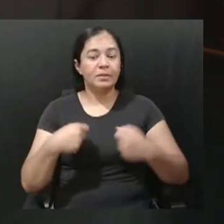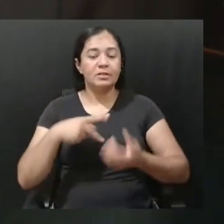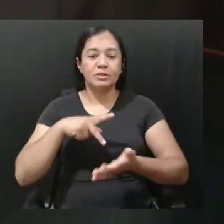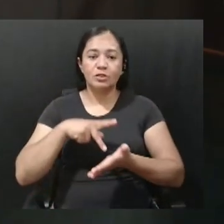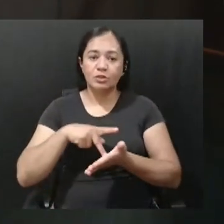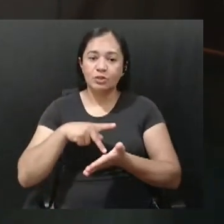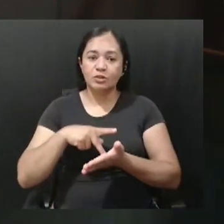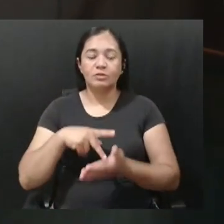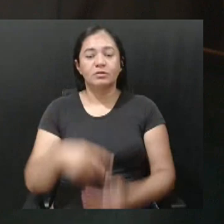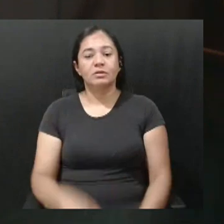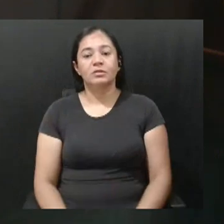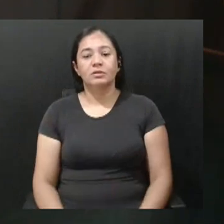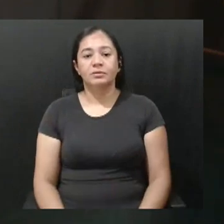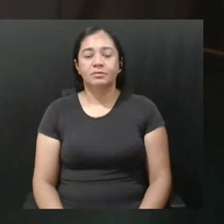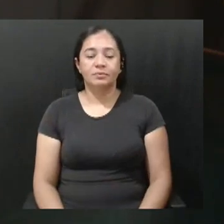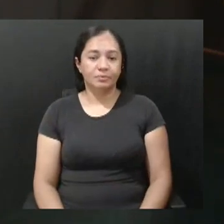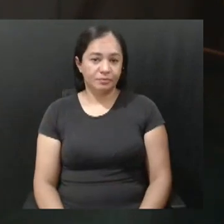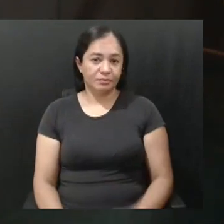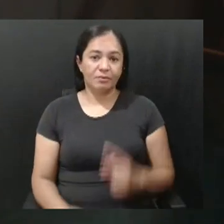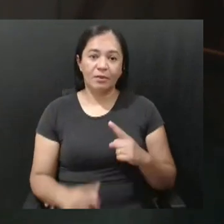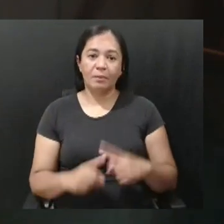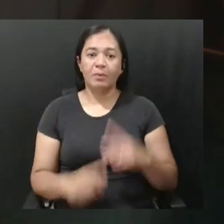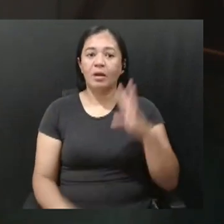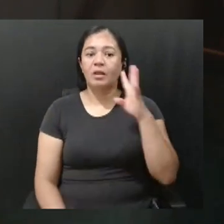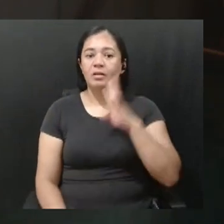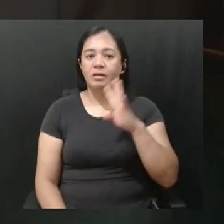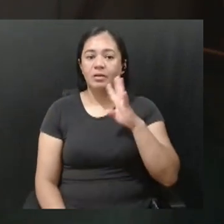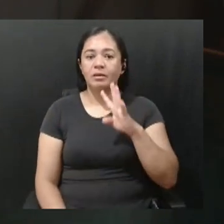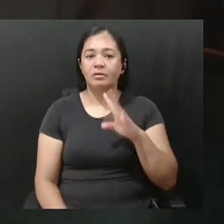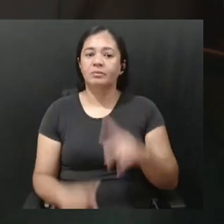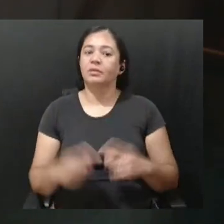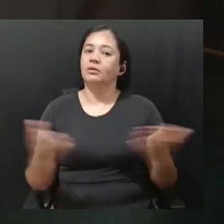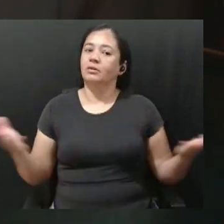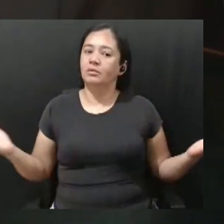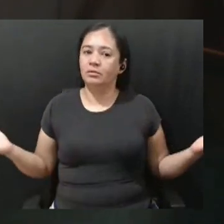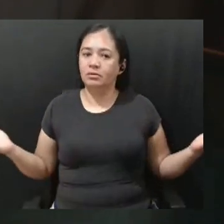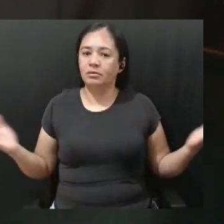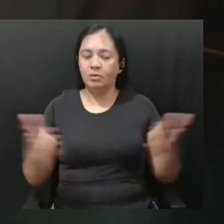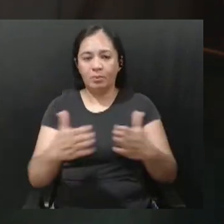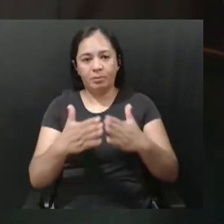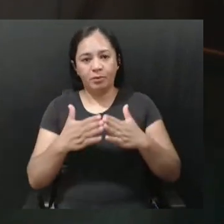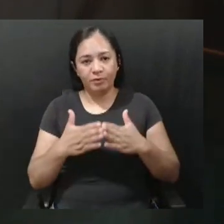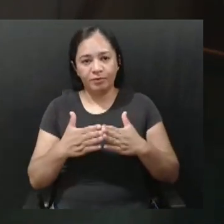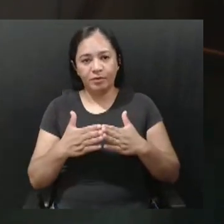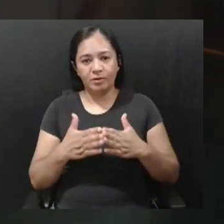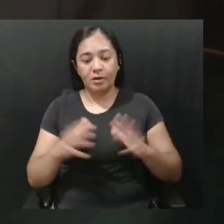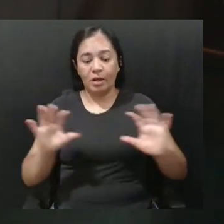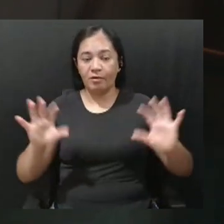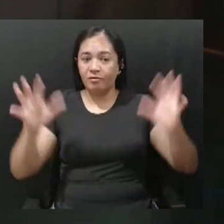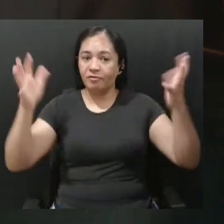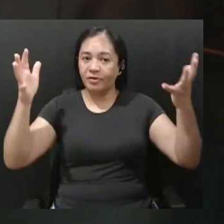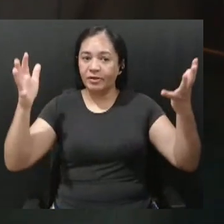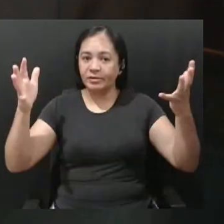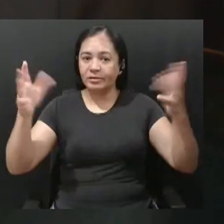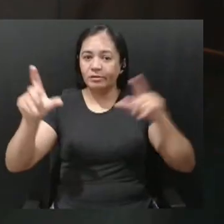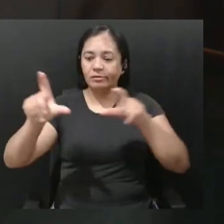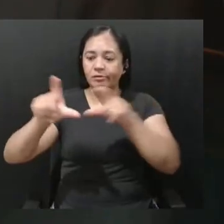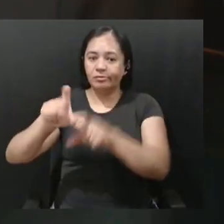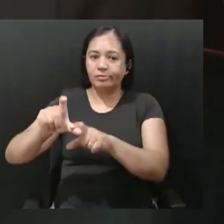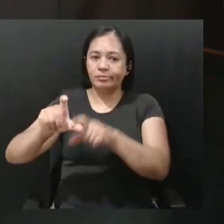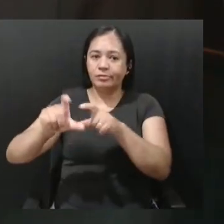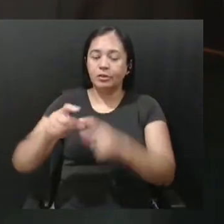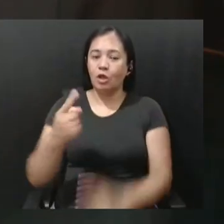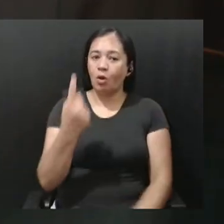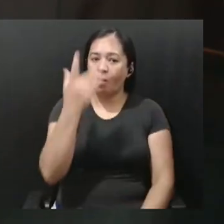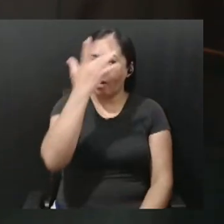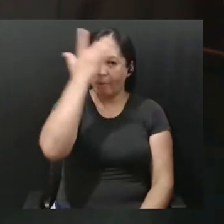aí, porque é legal pacificar, mas, gente, por favor, né? A festa não pode depender de uma pessoa que tem bom senso e